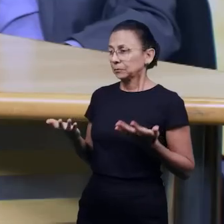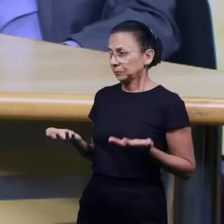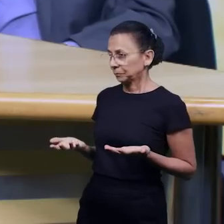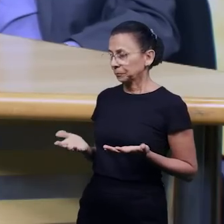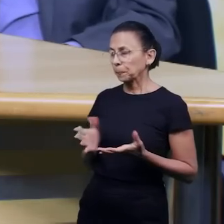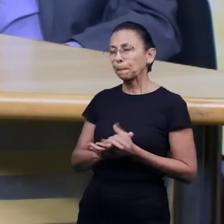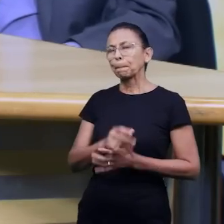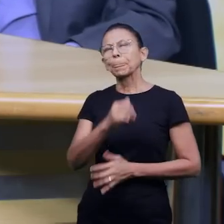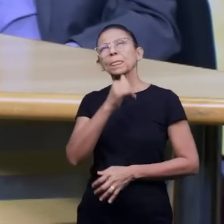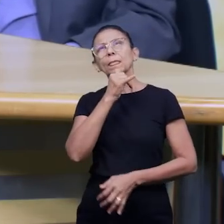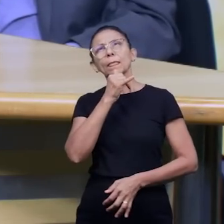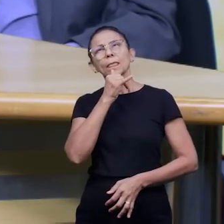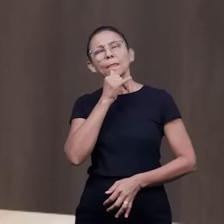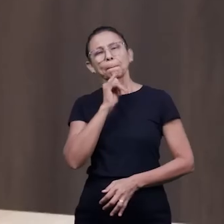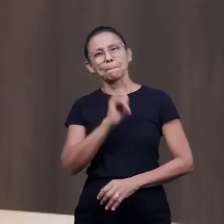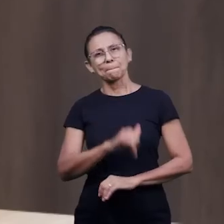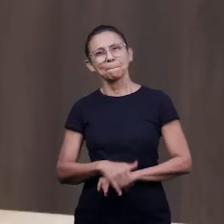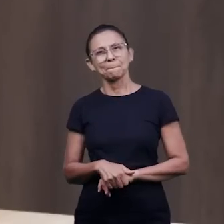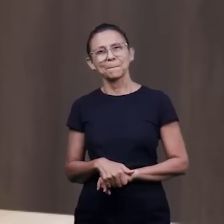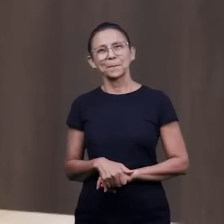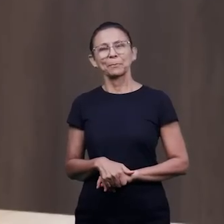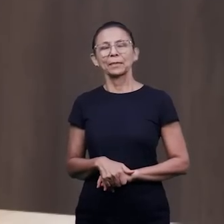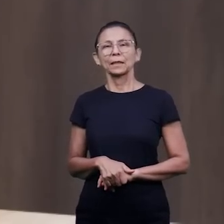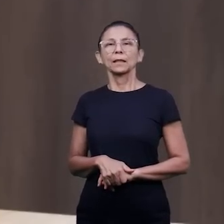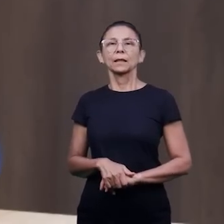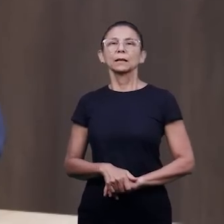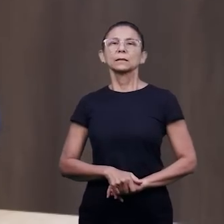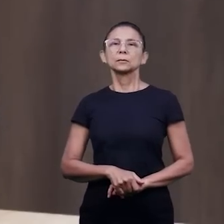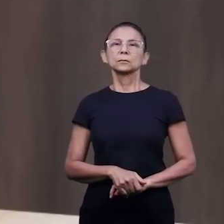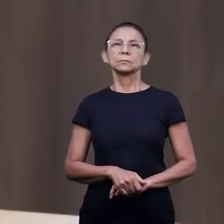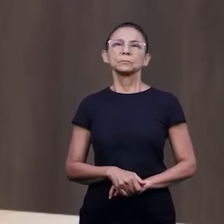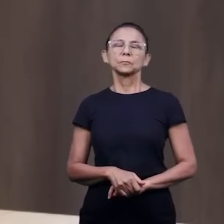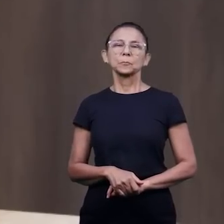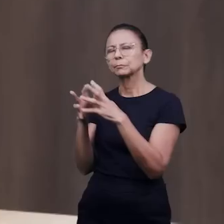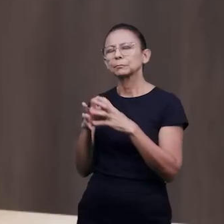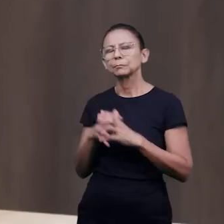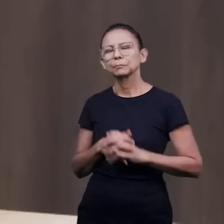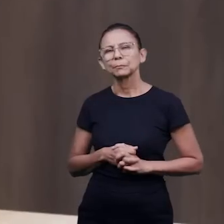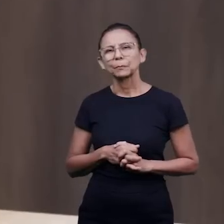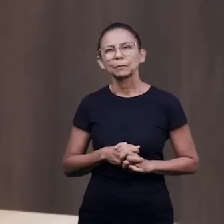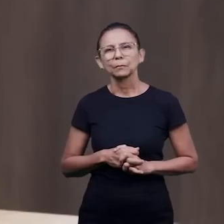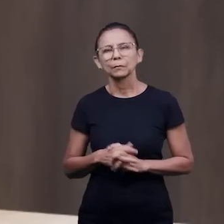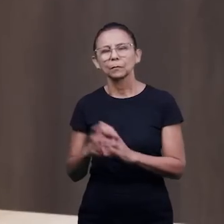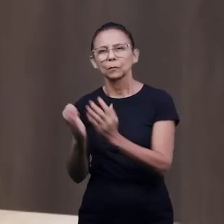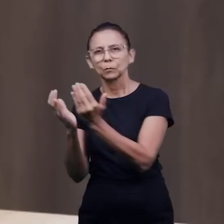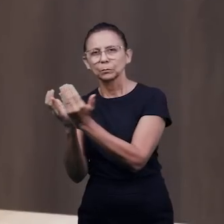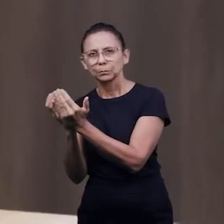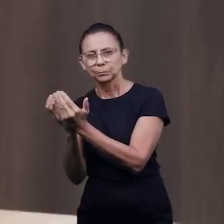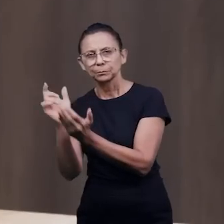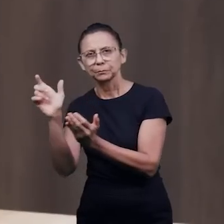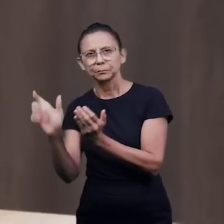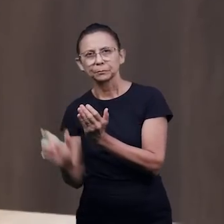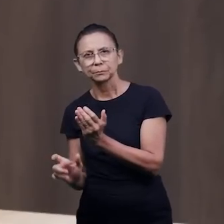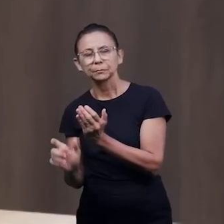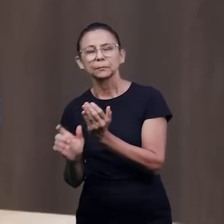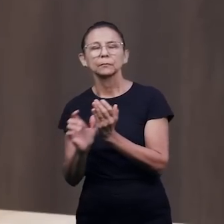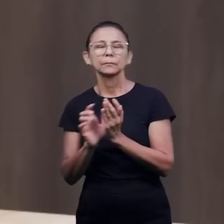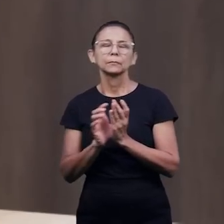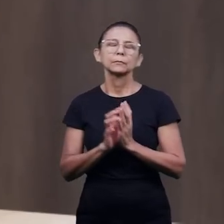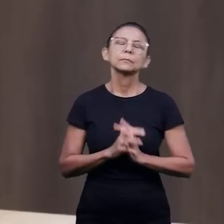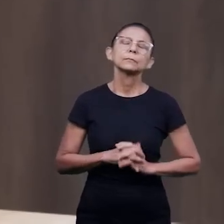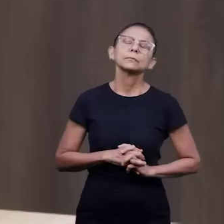né? Sinal é aquilo que o médico vê, você pode inclusive voltar a abordar um pouquinho esse aspecto, e sintoma